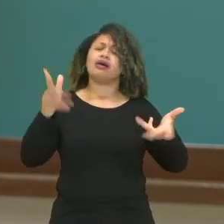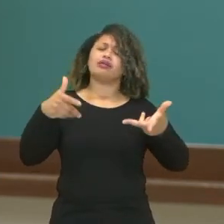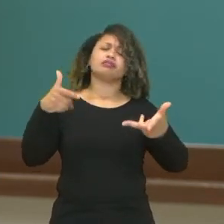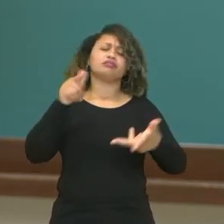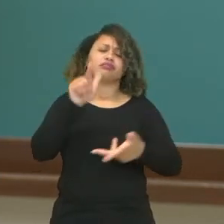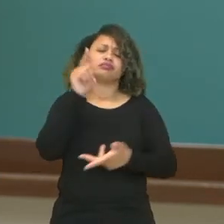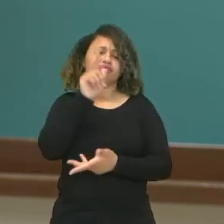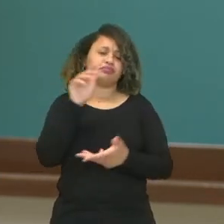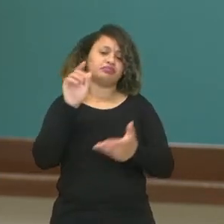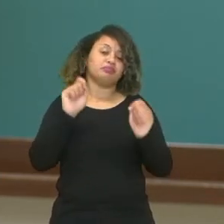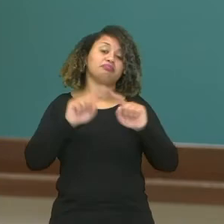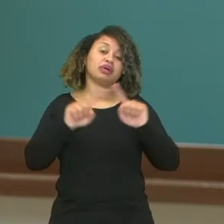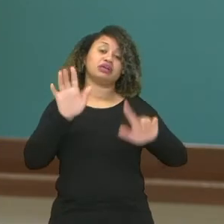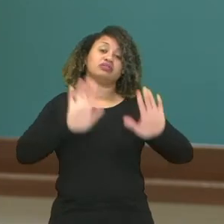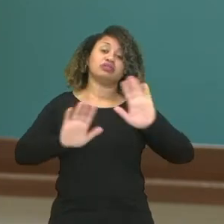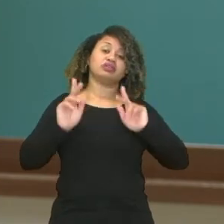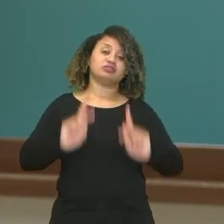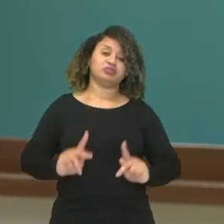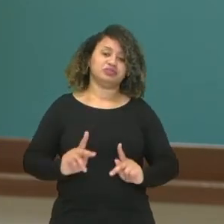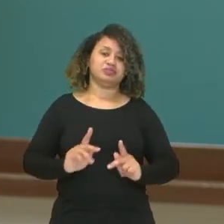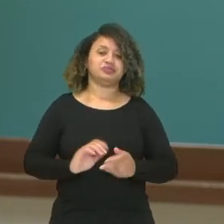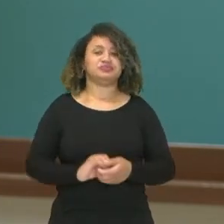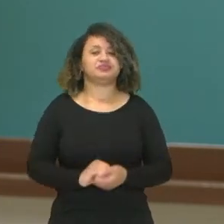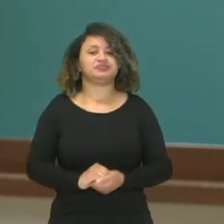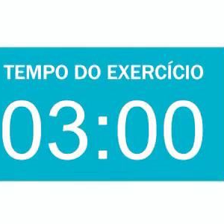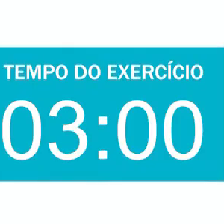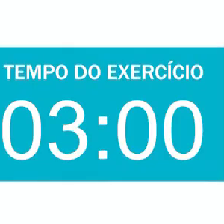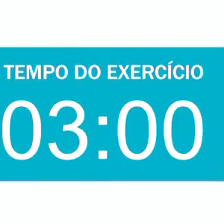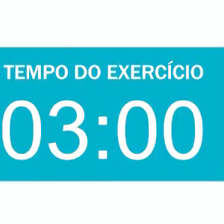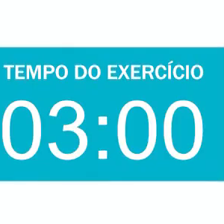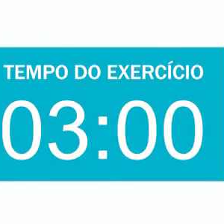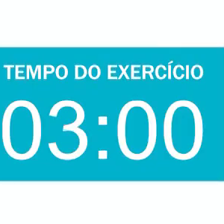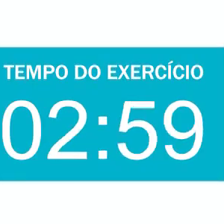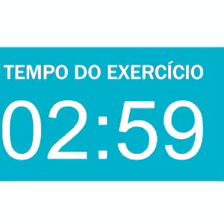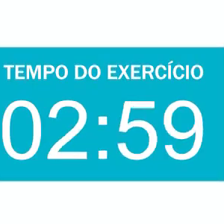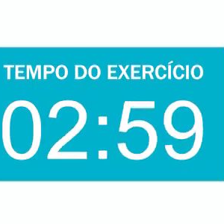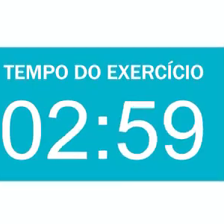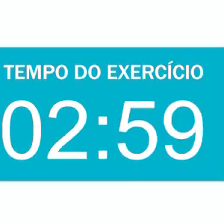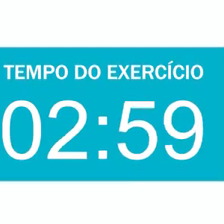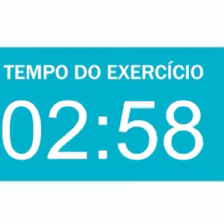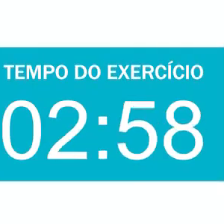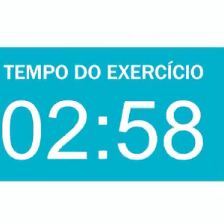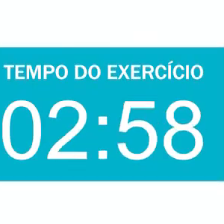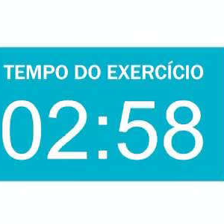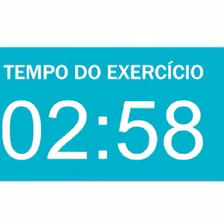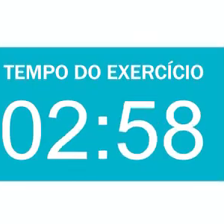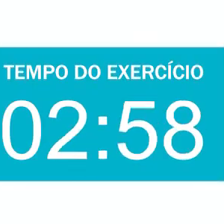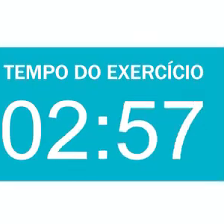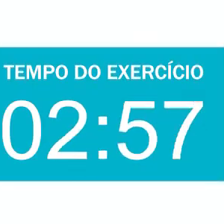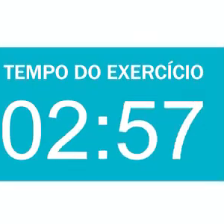tá? Mas cuidado com a postura. Já voltamos.